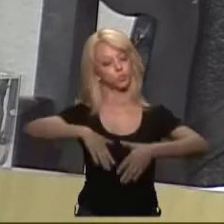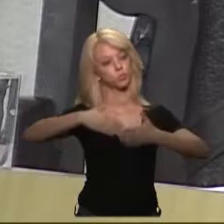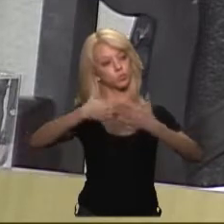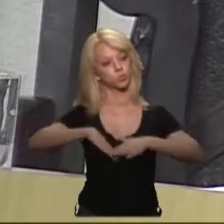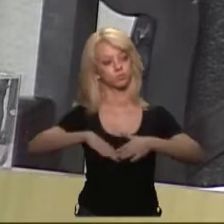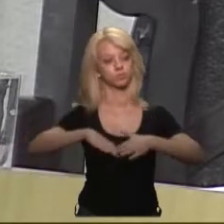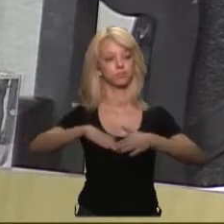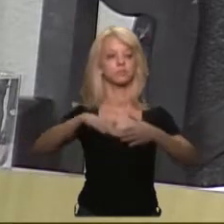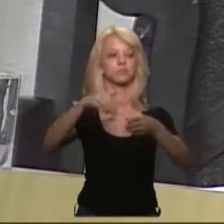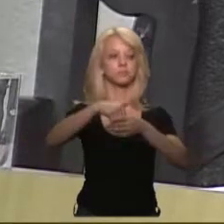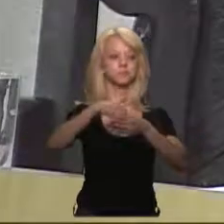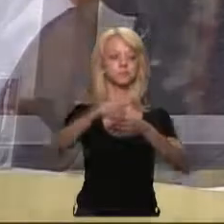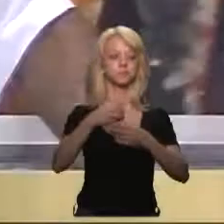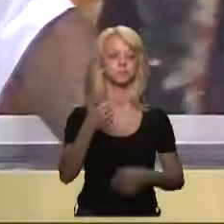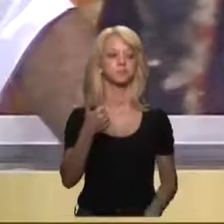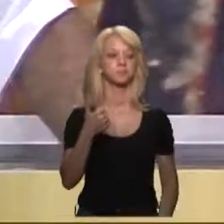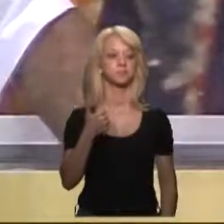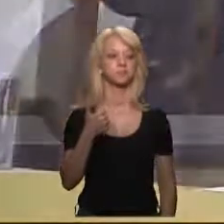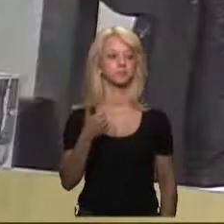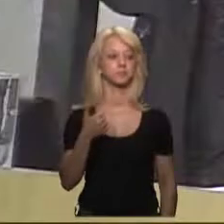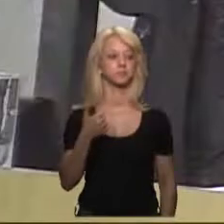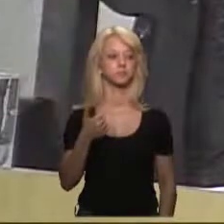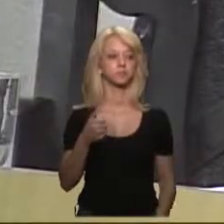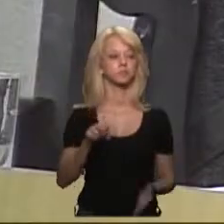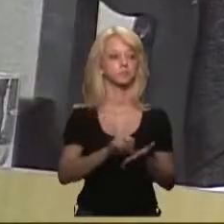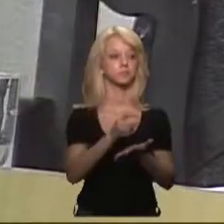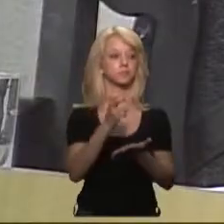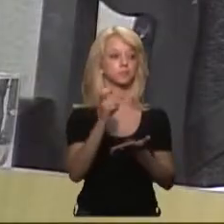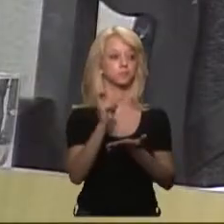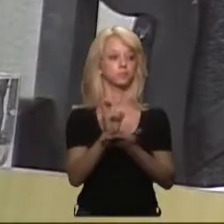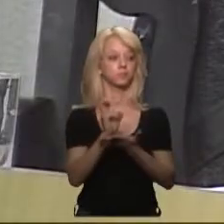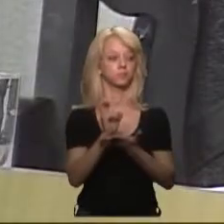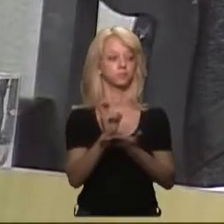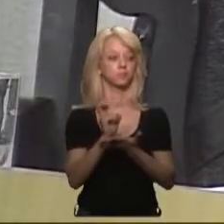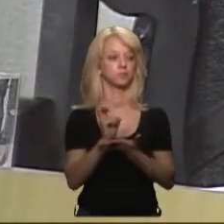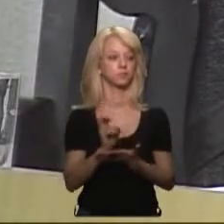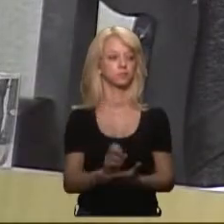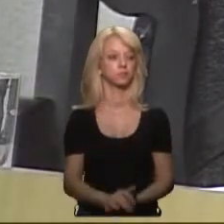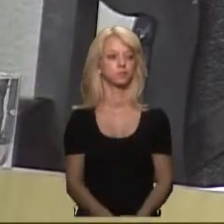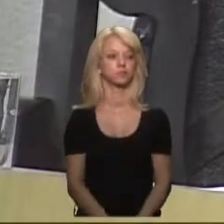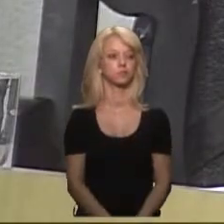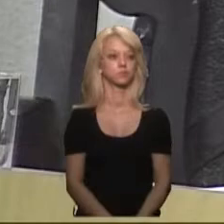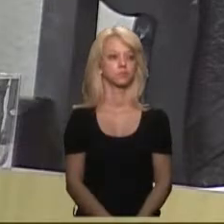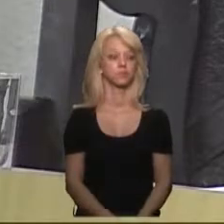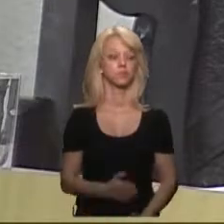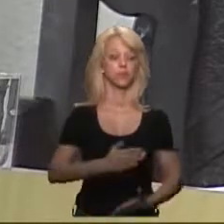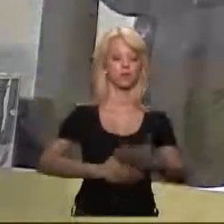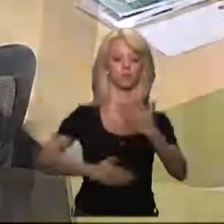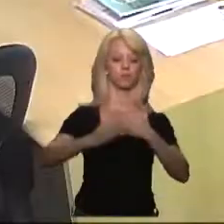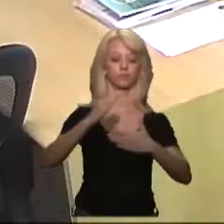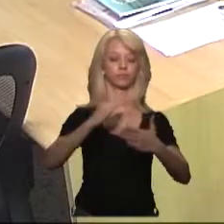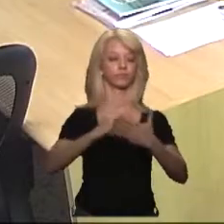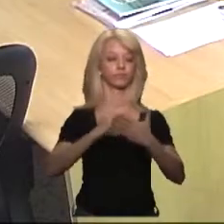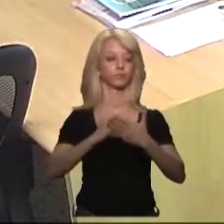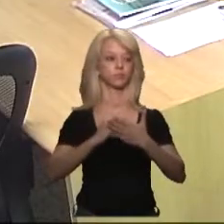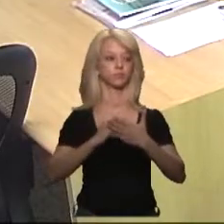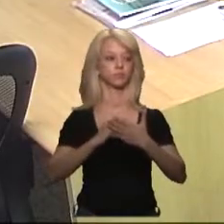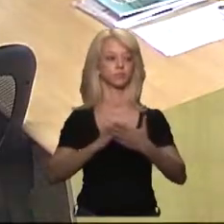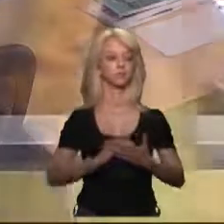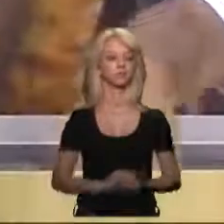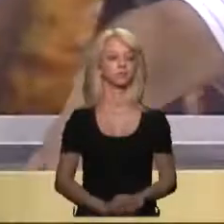votação, aprovado. Artigo 5º e último, revogam-se as disposições em contrário. Em